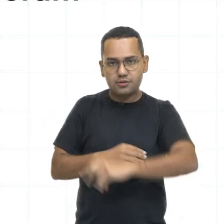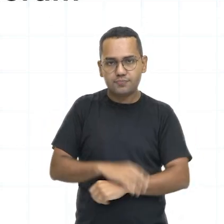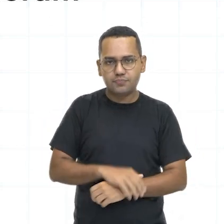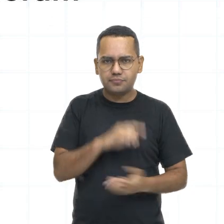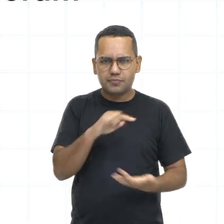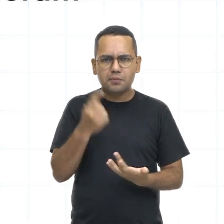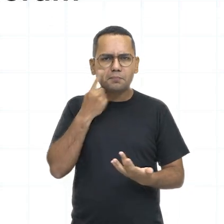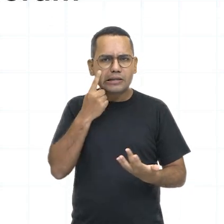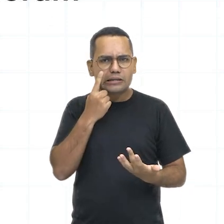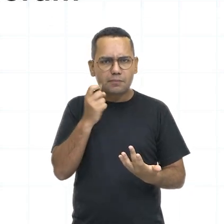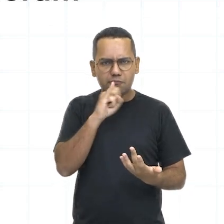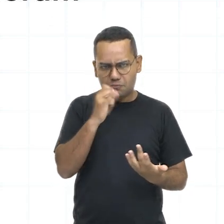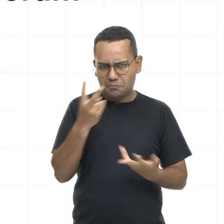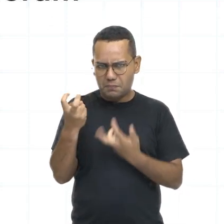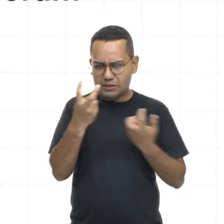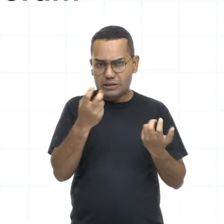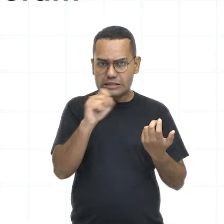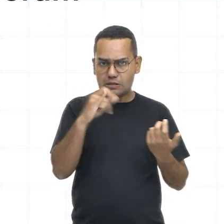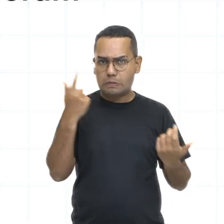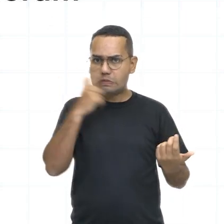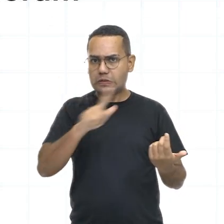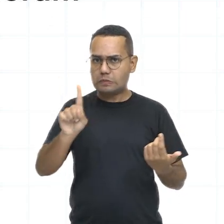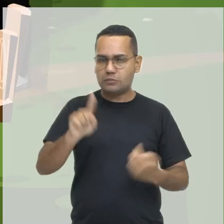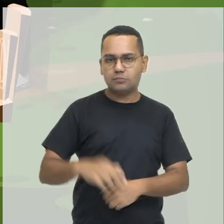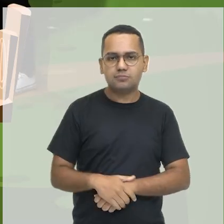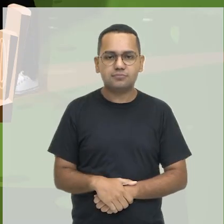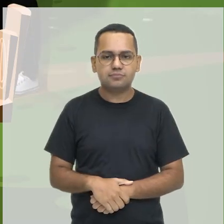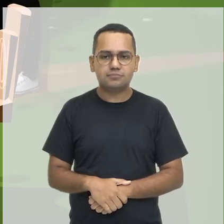conseguiram fazer esse jogo teatral.